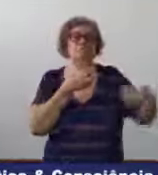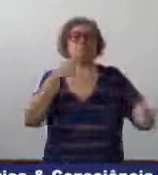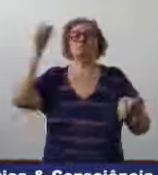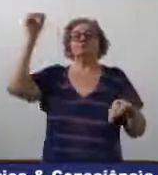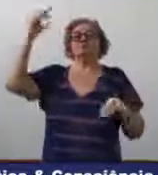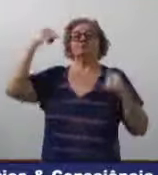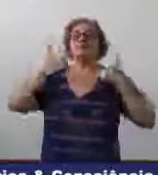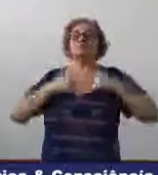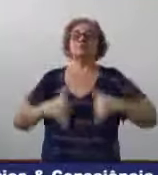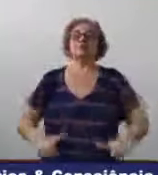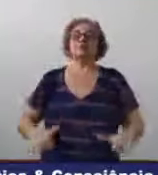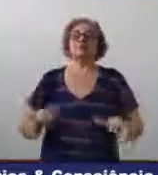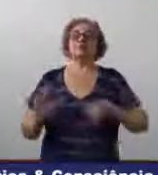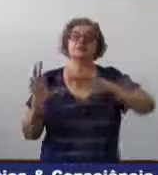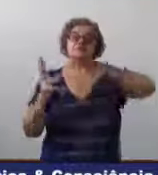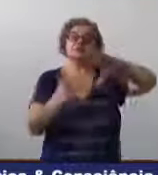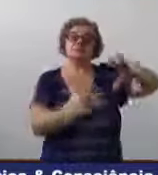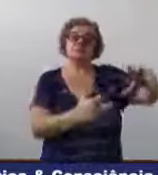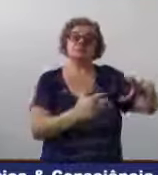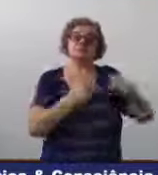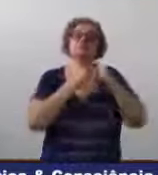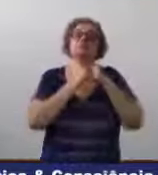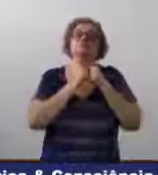deu origem a tudo no universo,